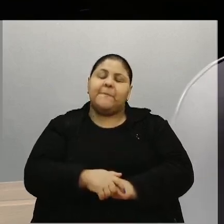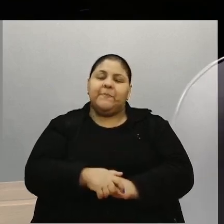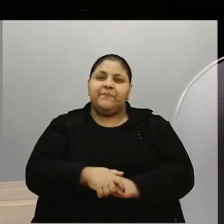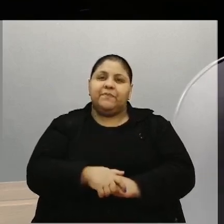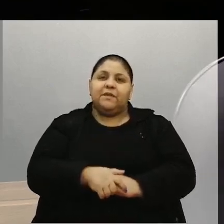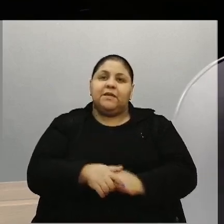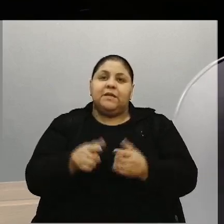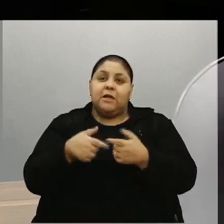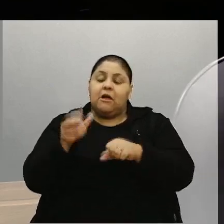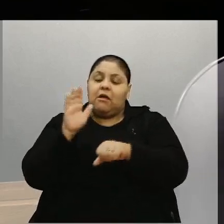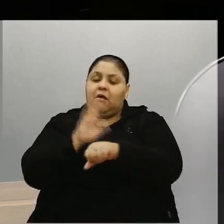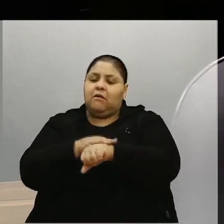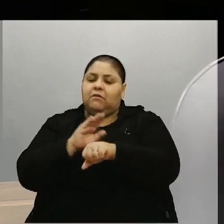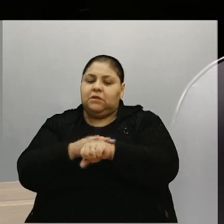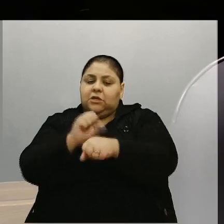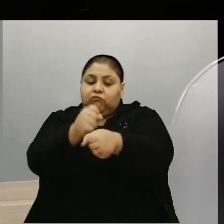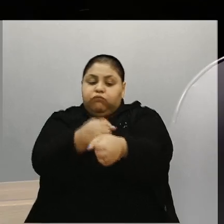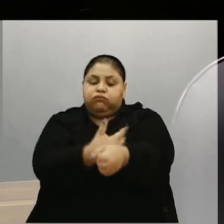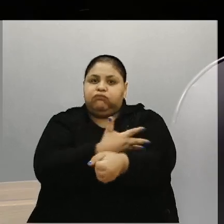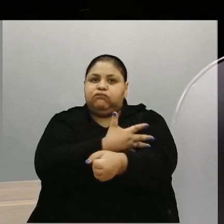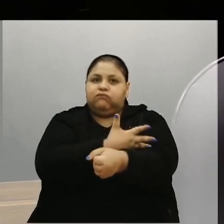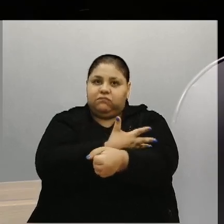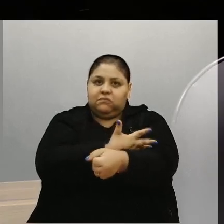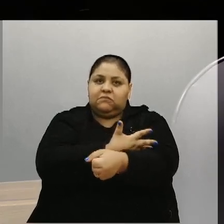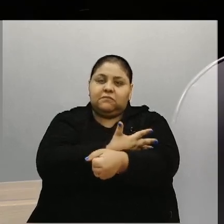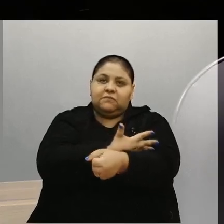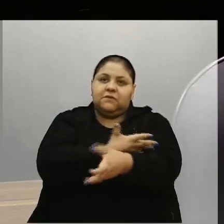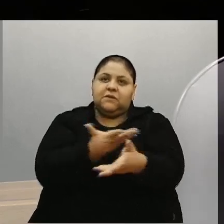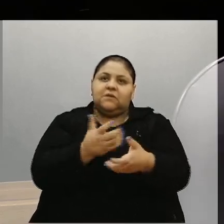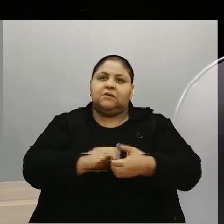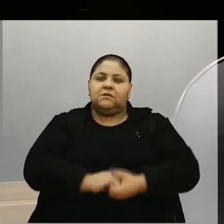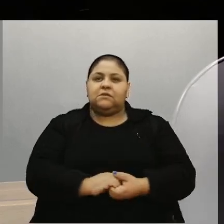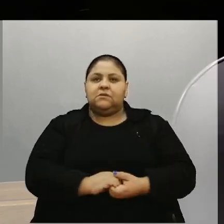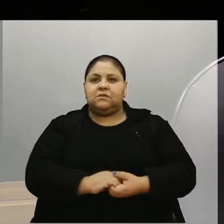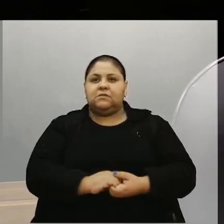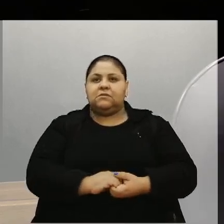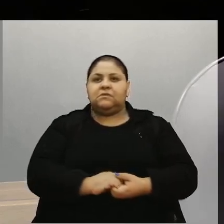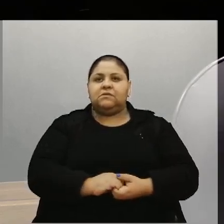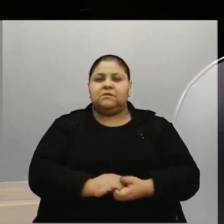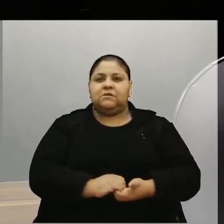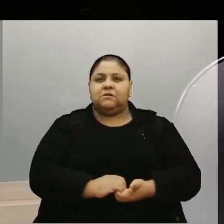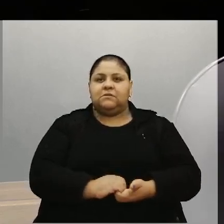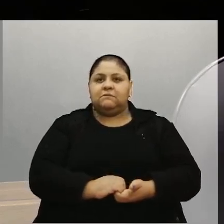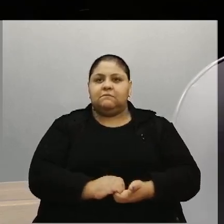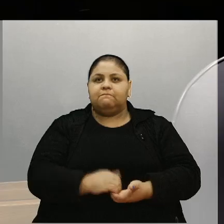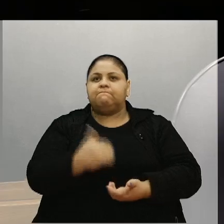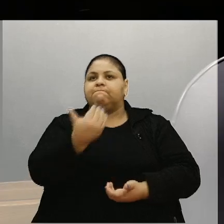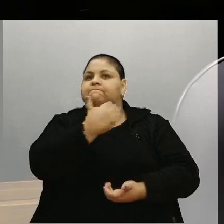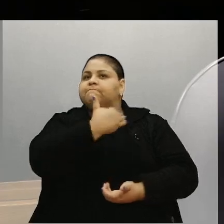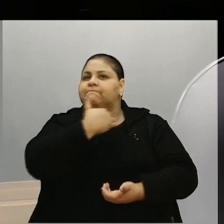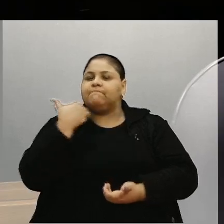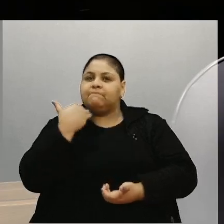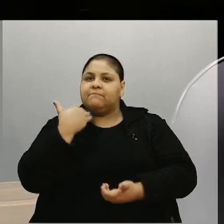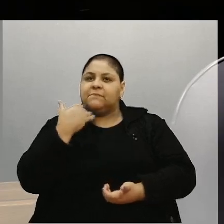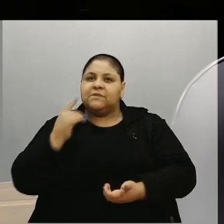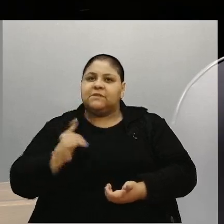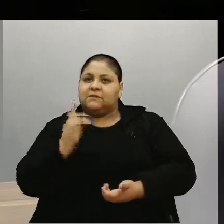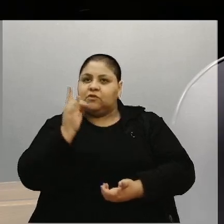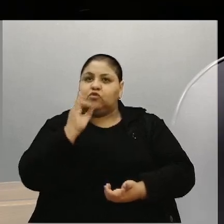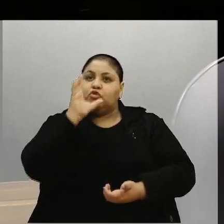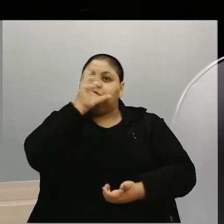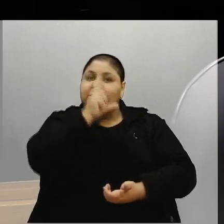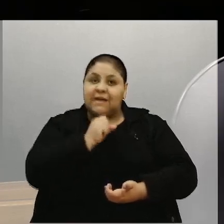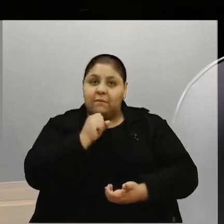um momento bastante emocionante, e ele acabou falecendo no último